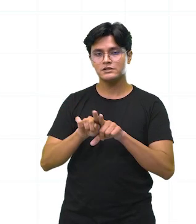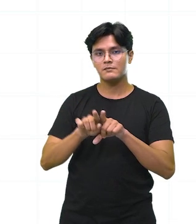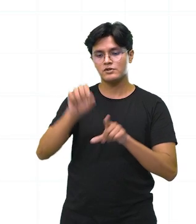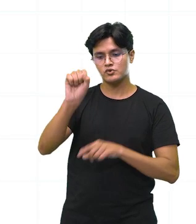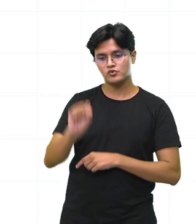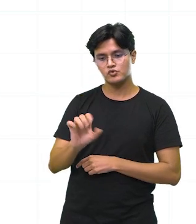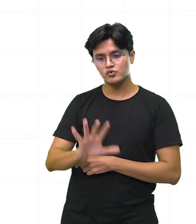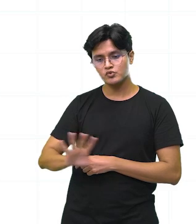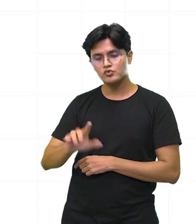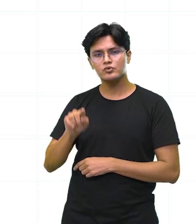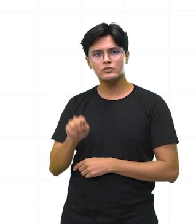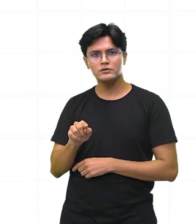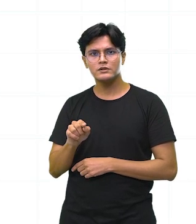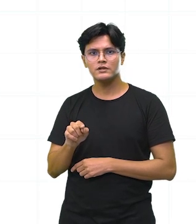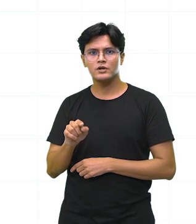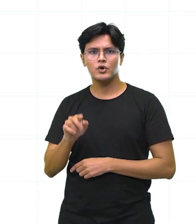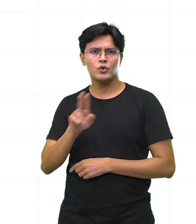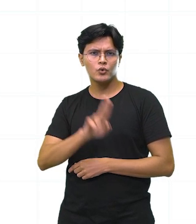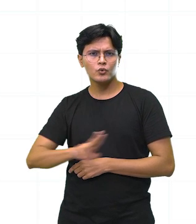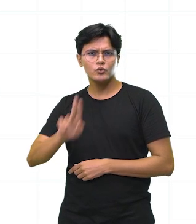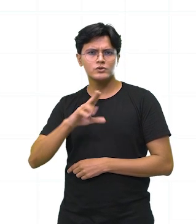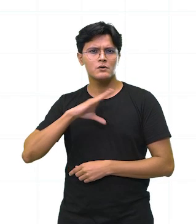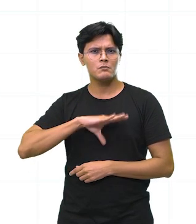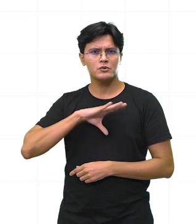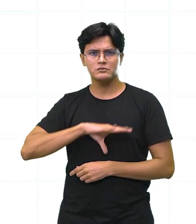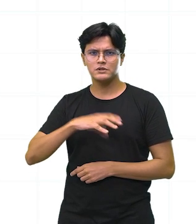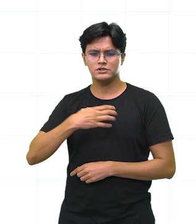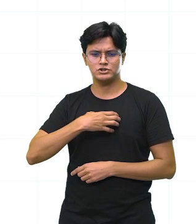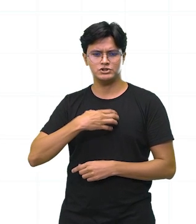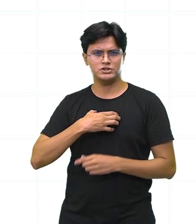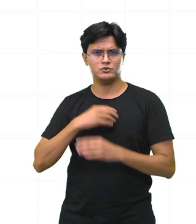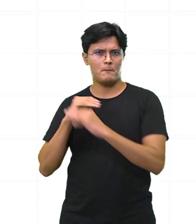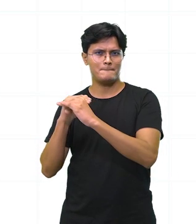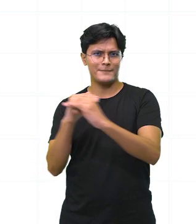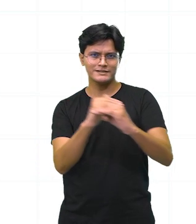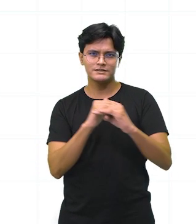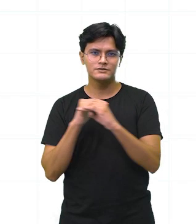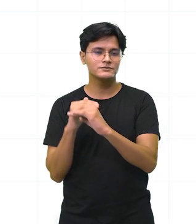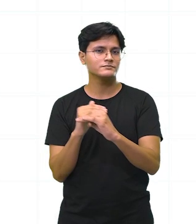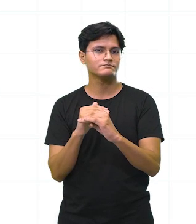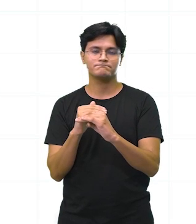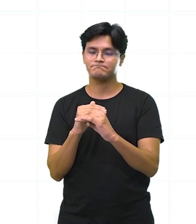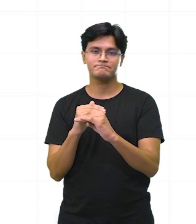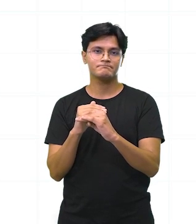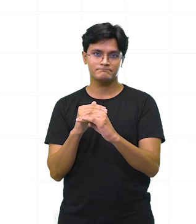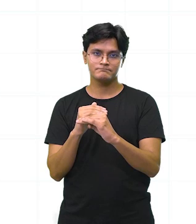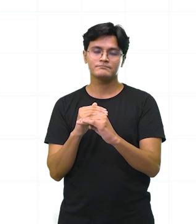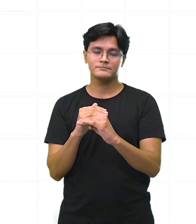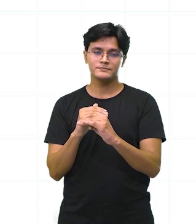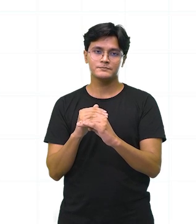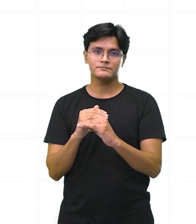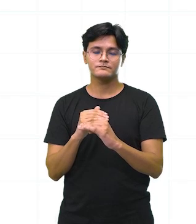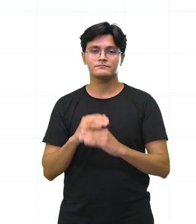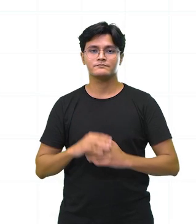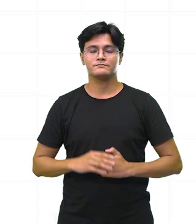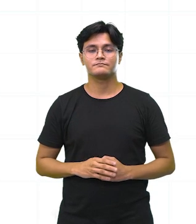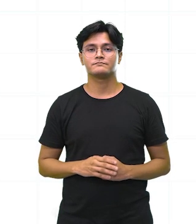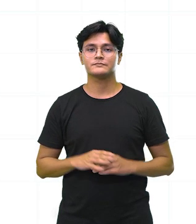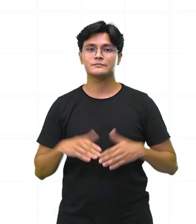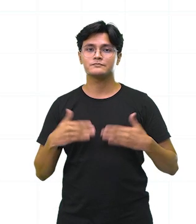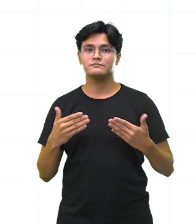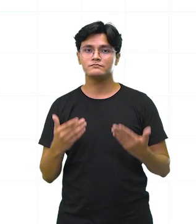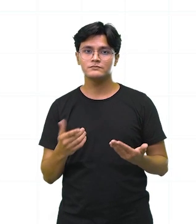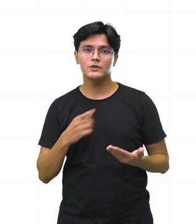izam o português exatamente do mesmo jeito que eu acabei de falar para vocês né temos